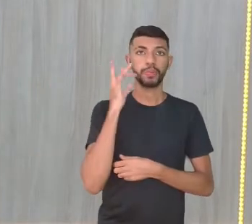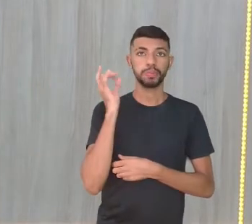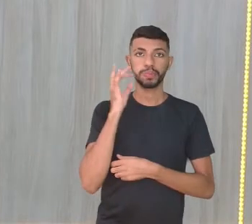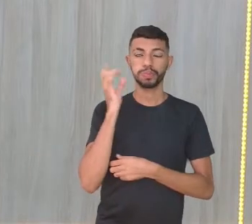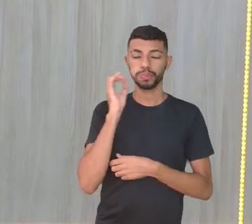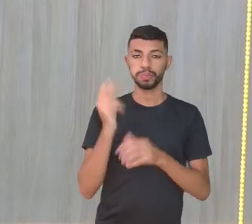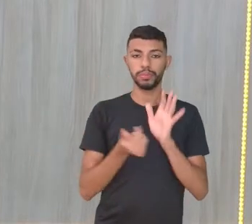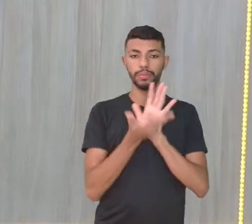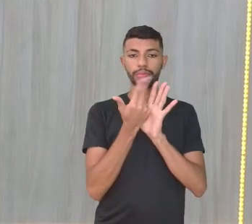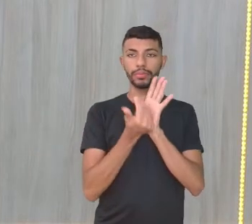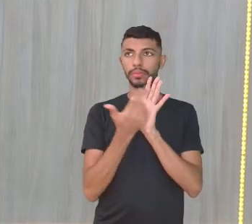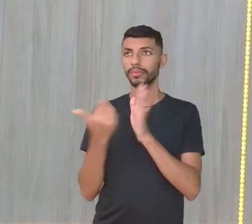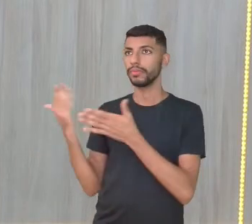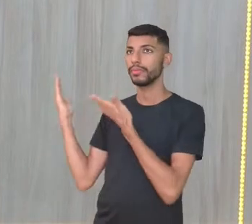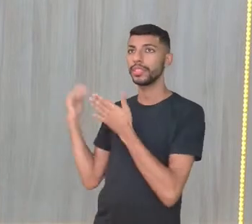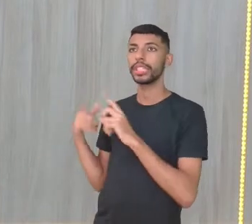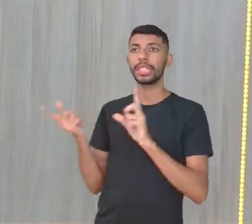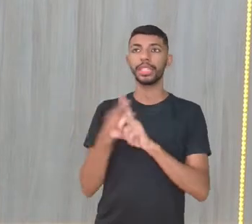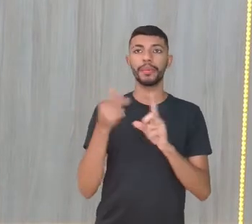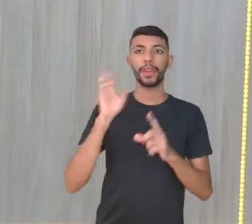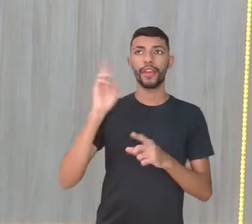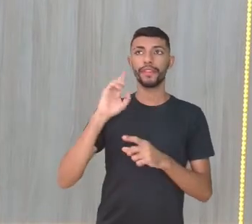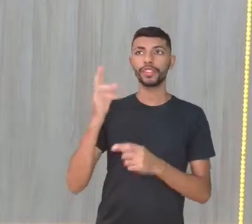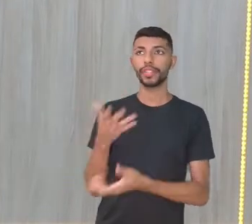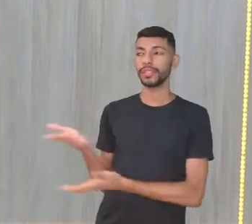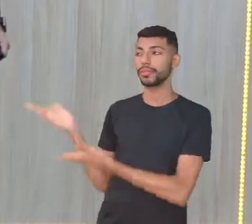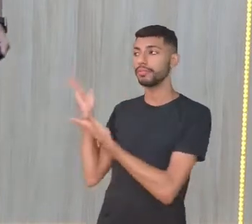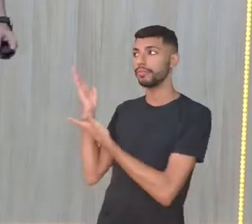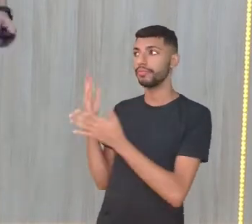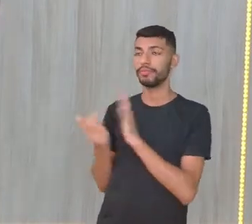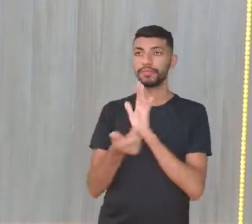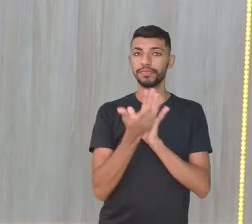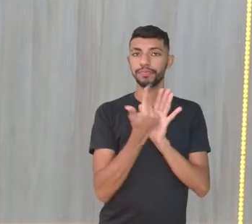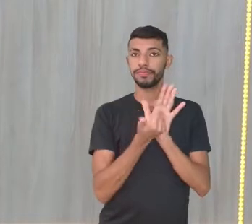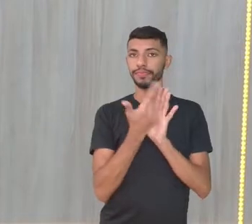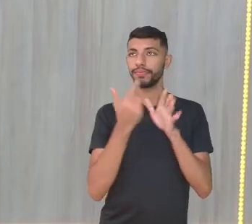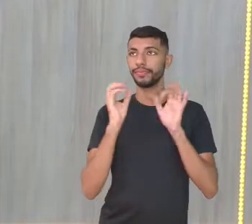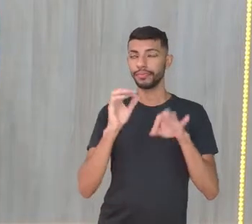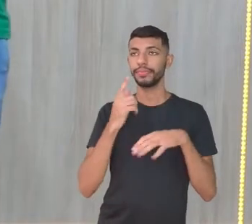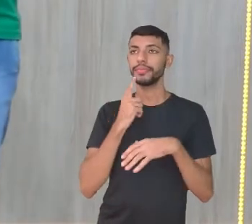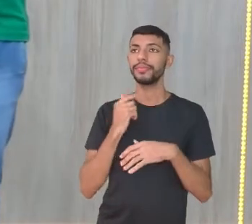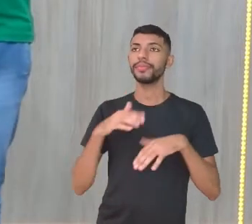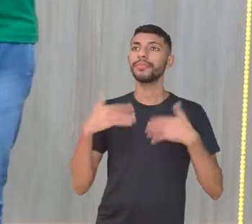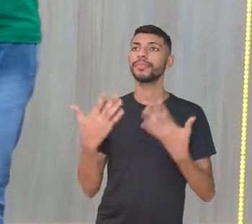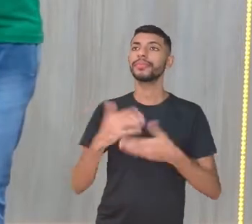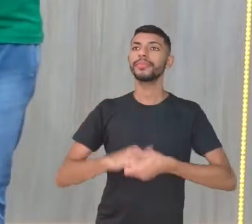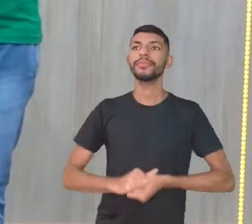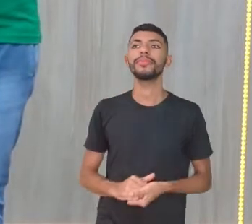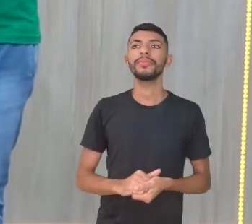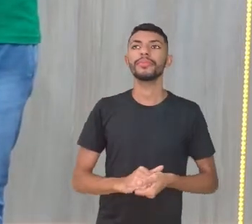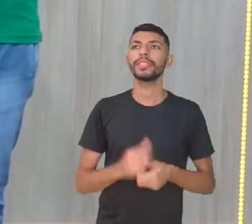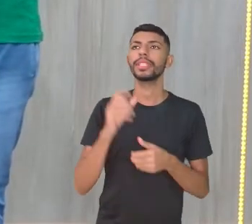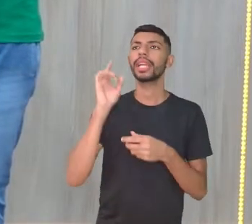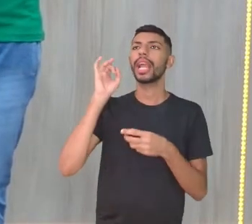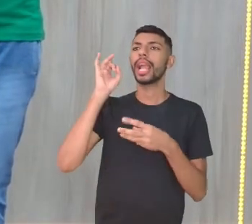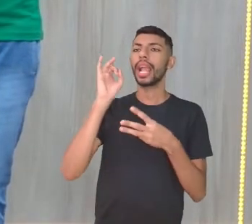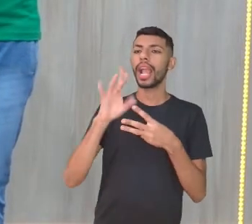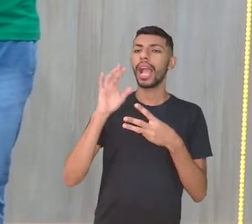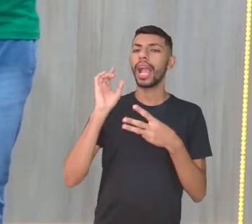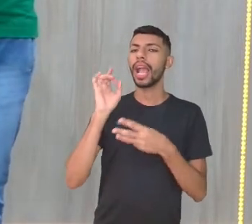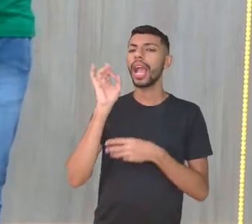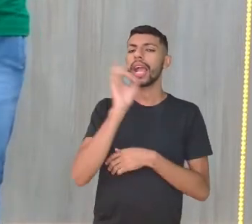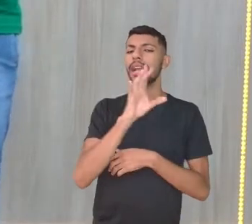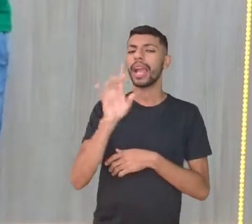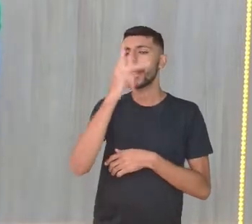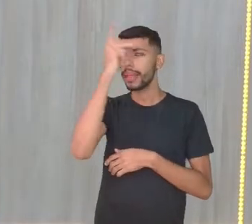chiclete por esse símbolo e o refrigerante por esse símbolo aqui, certo? Então, cada pessoa que vai em um mercado diferente,